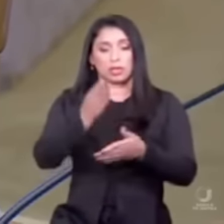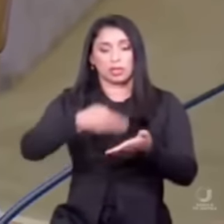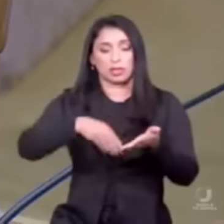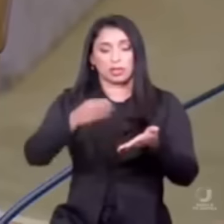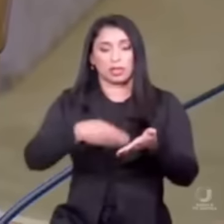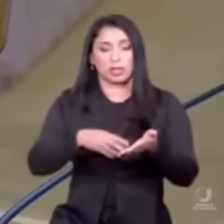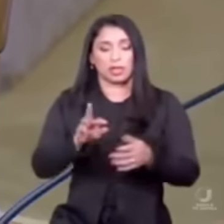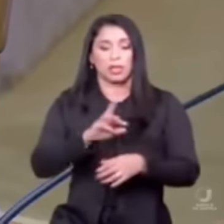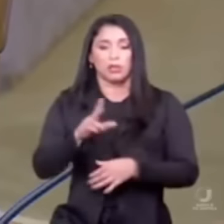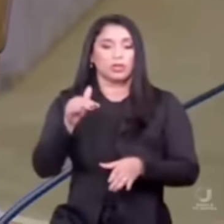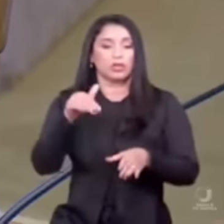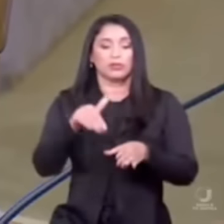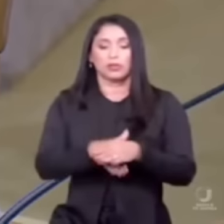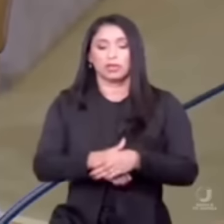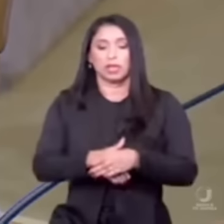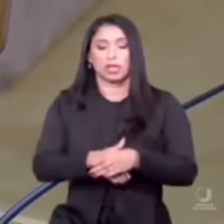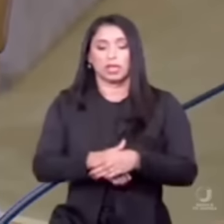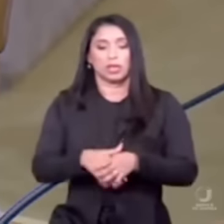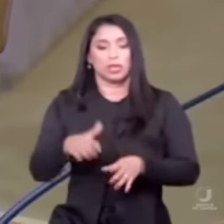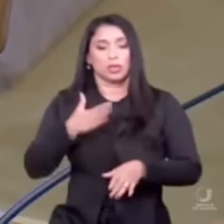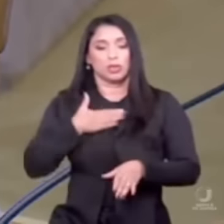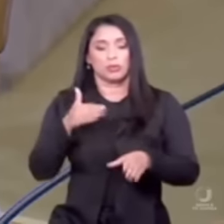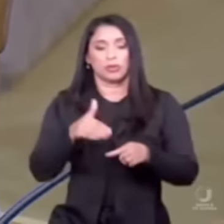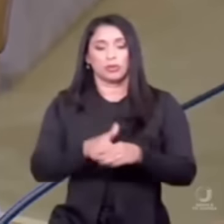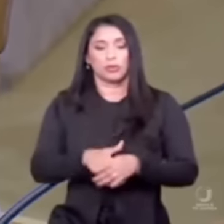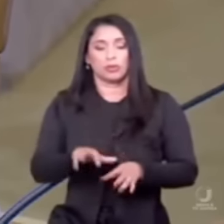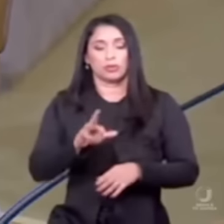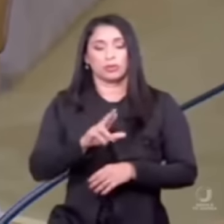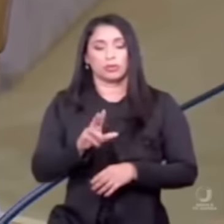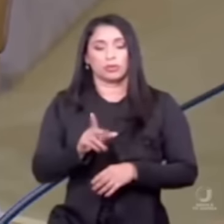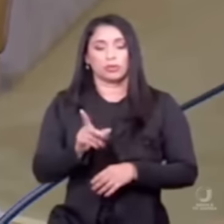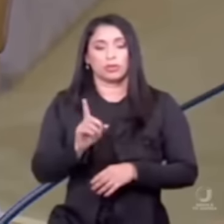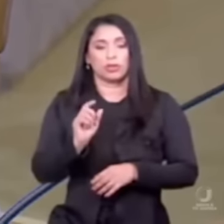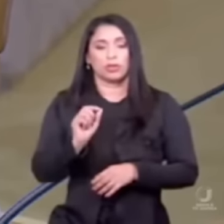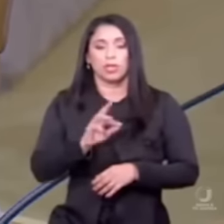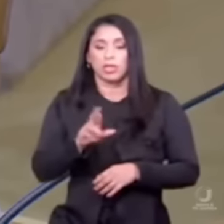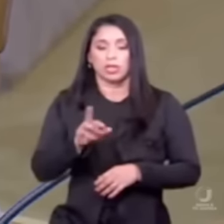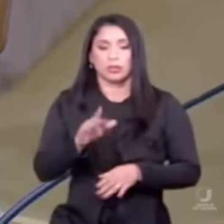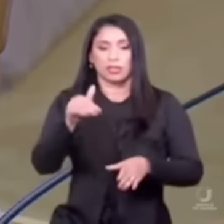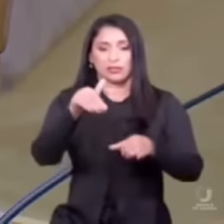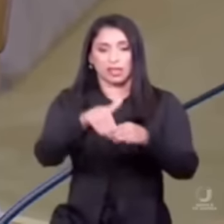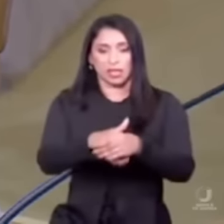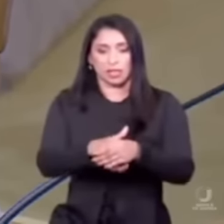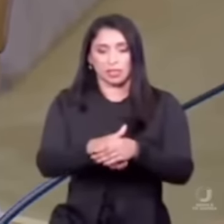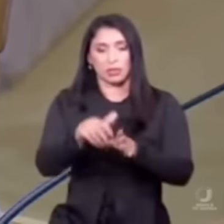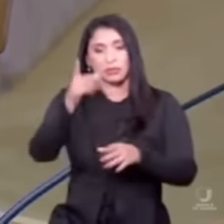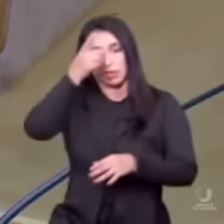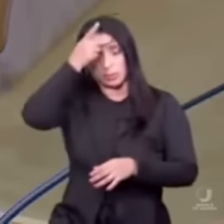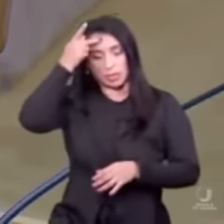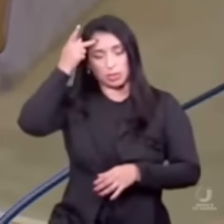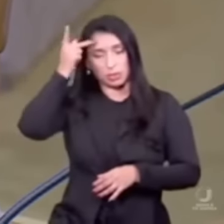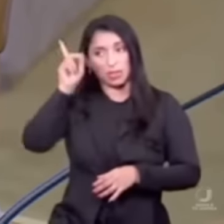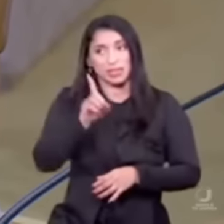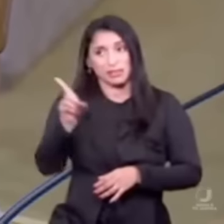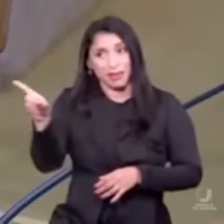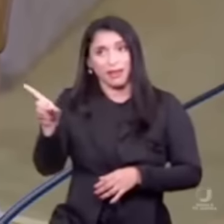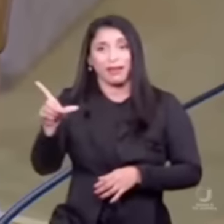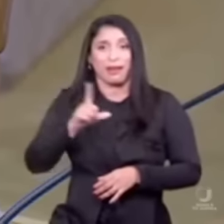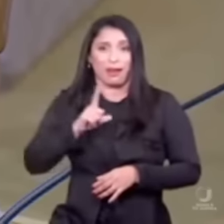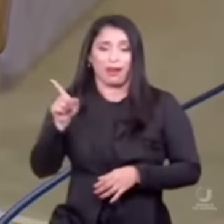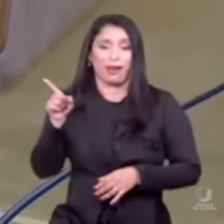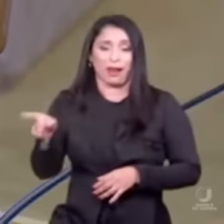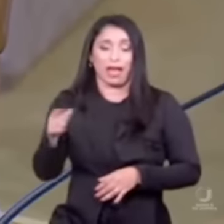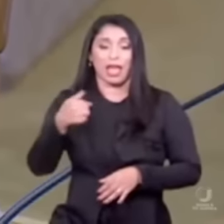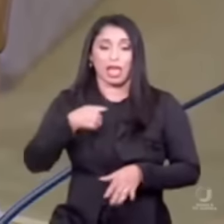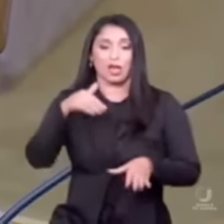não votei e no meu voto eu não digo que não houve eleição de quem está na Câmara dos Deputados.